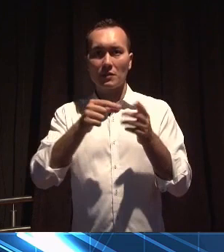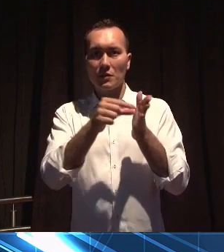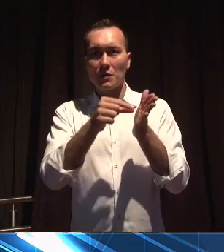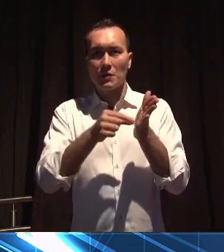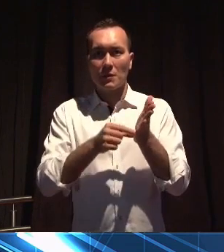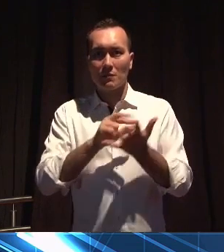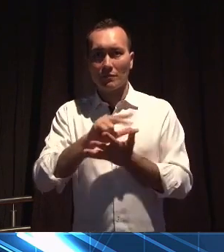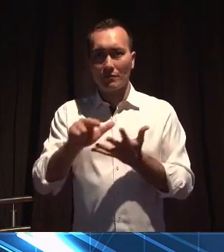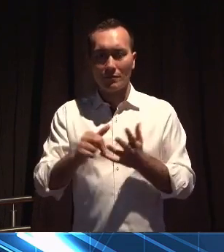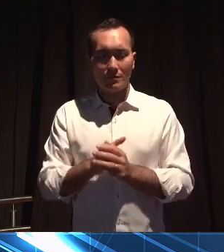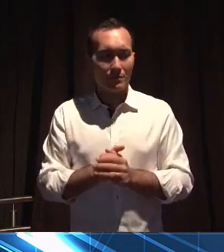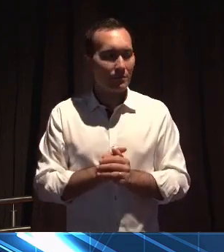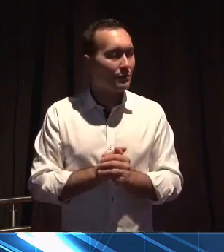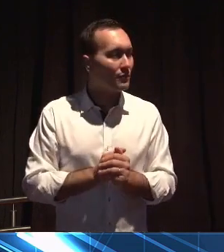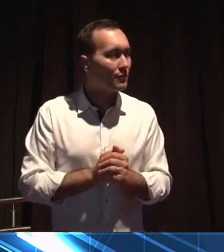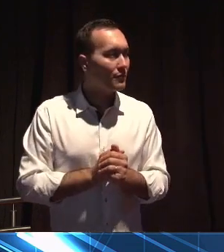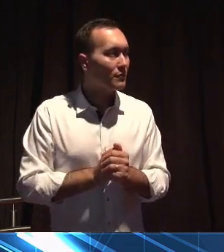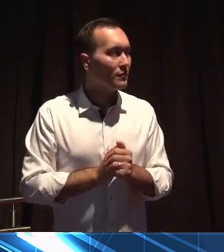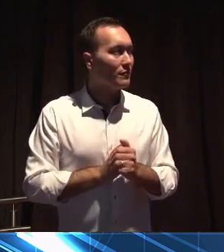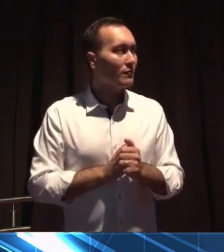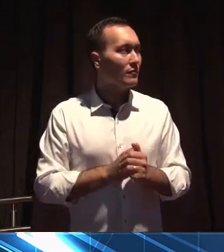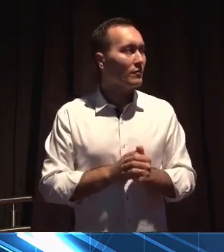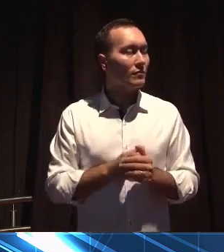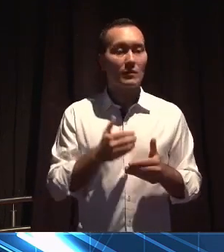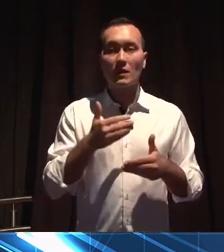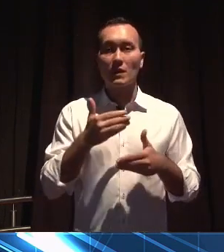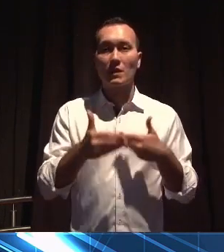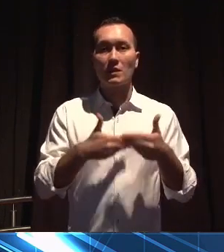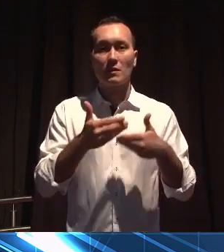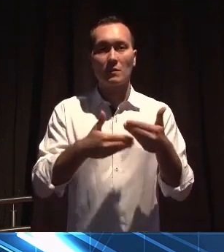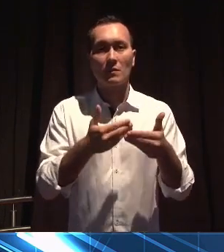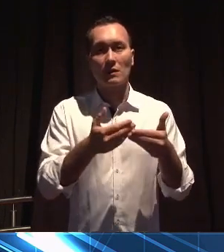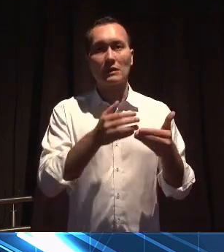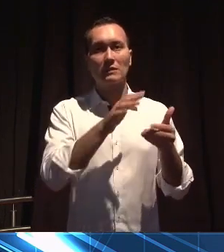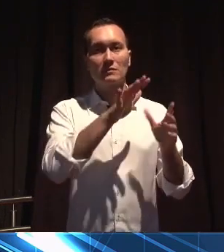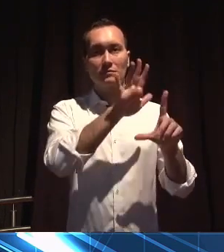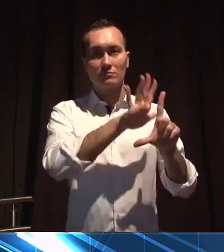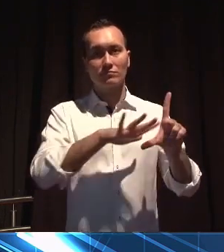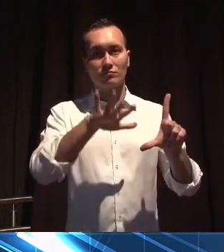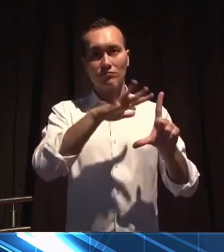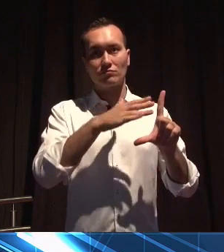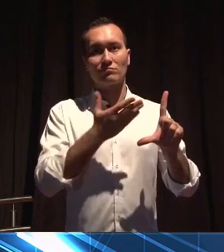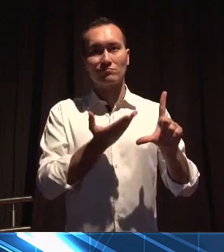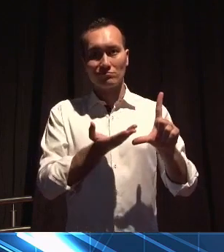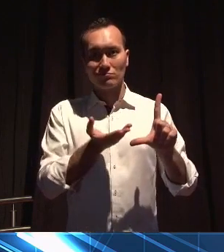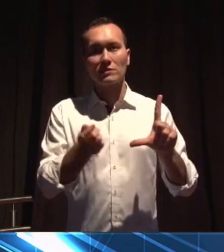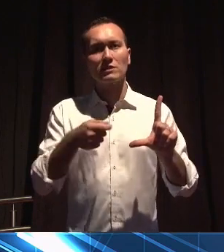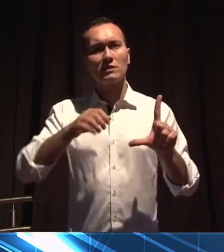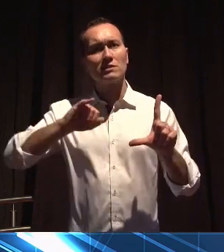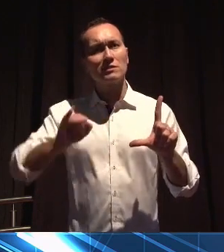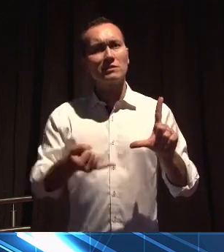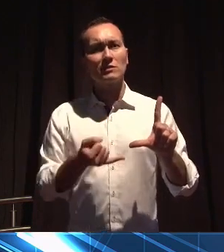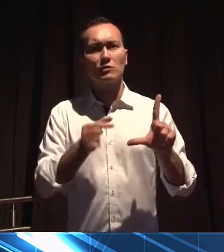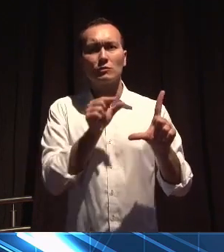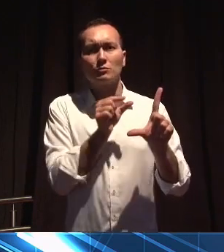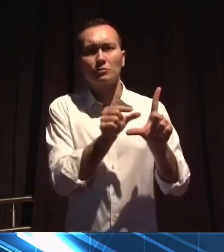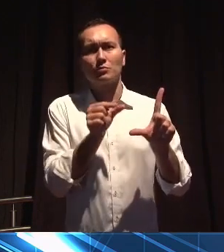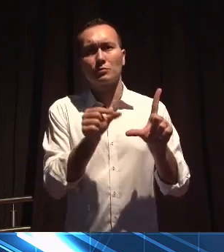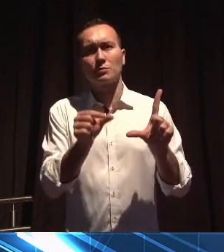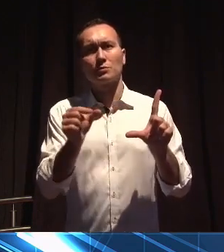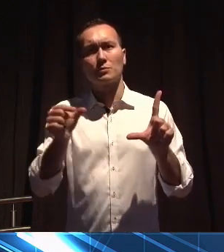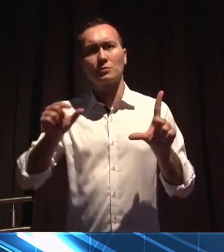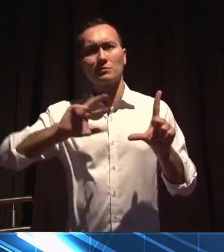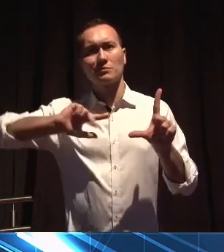forneço uma interface plugin essa interface plugin ela é aproveitada por plugins então por exemplo